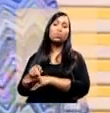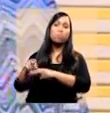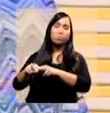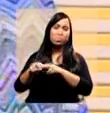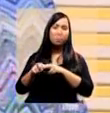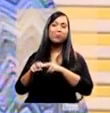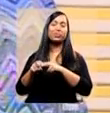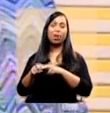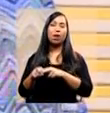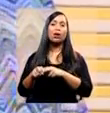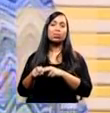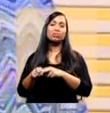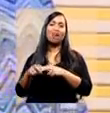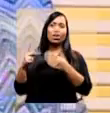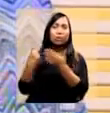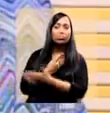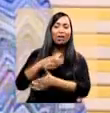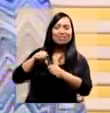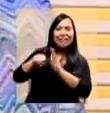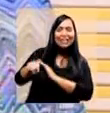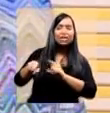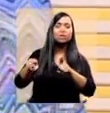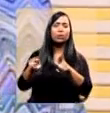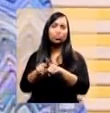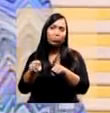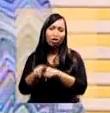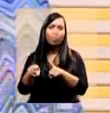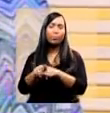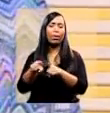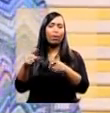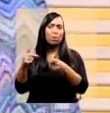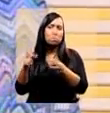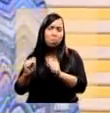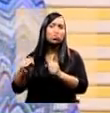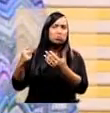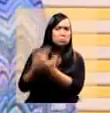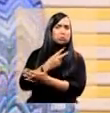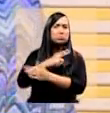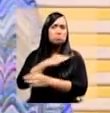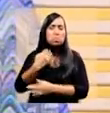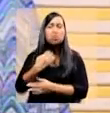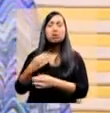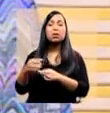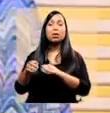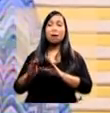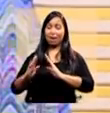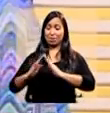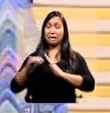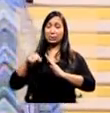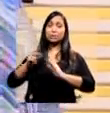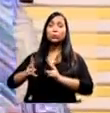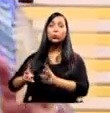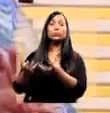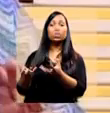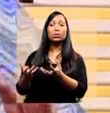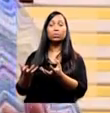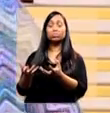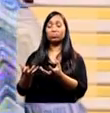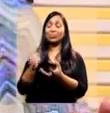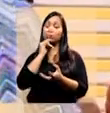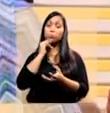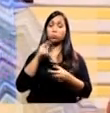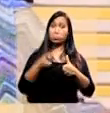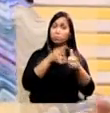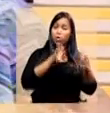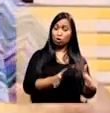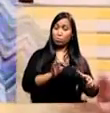de agressão e risco de morte. Né? Porque a casa-abrigo não é... Nós gostaríamos de não ter a casa-abrigo, nós gostaríamos de parar